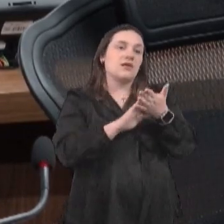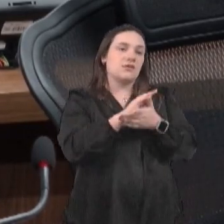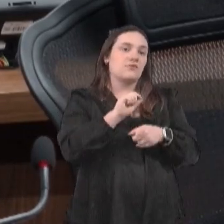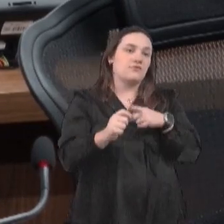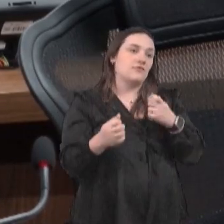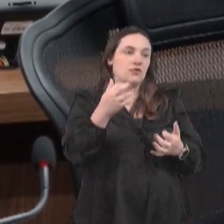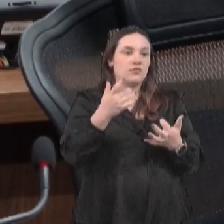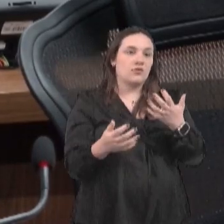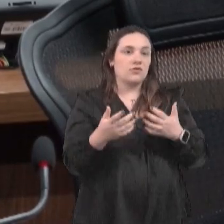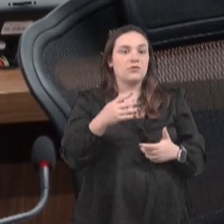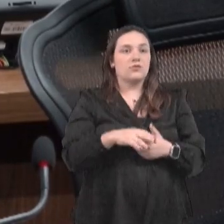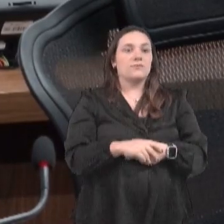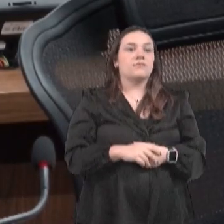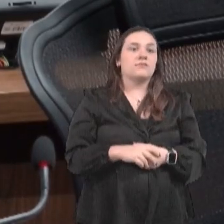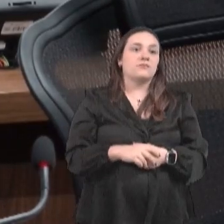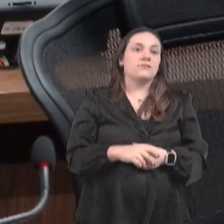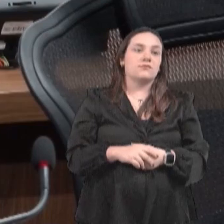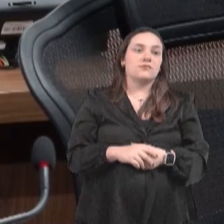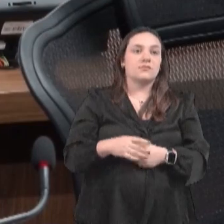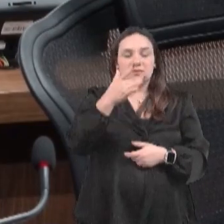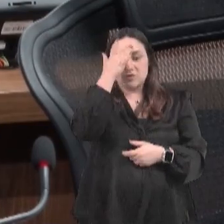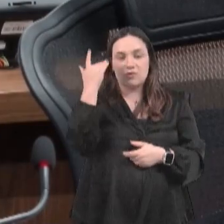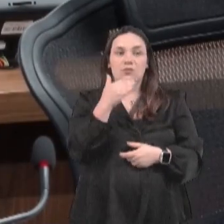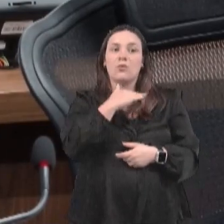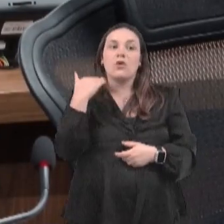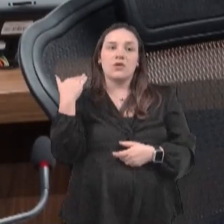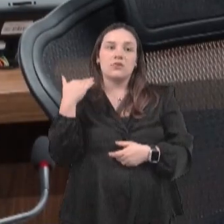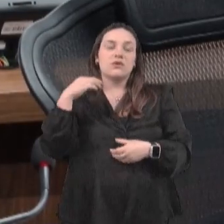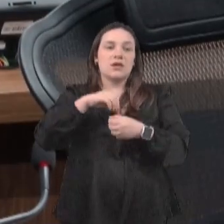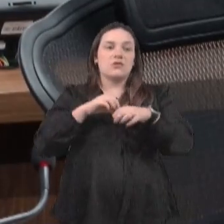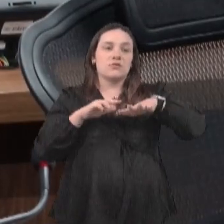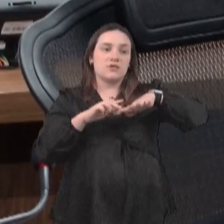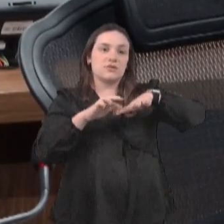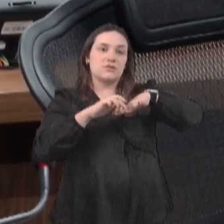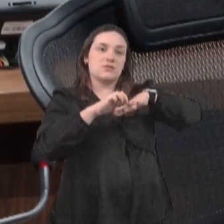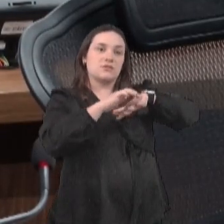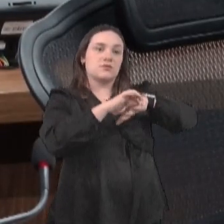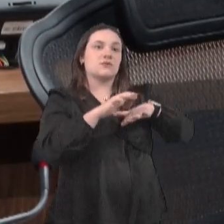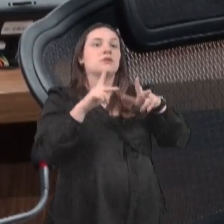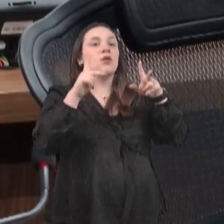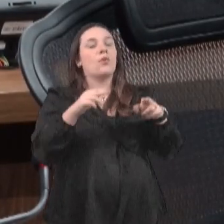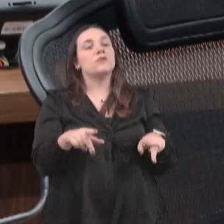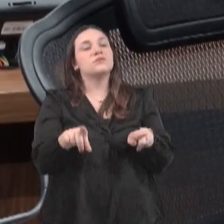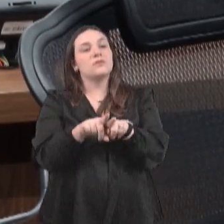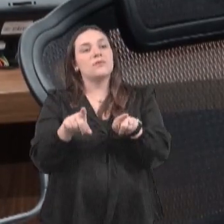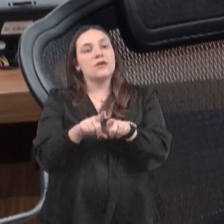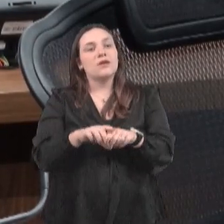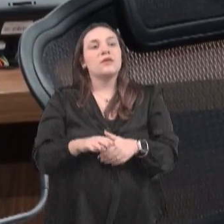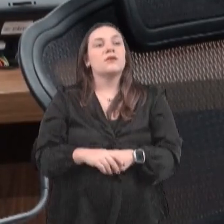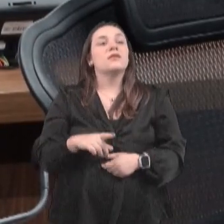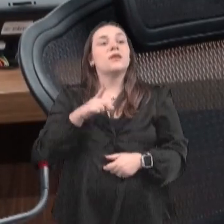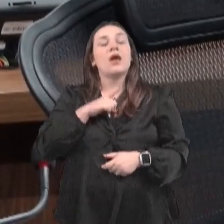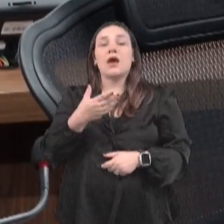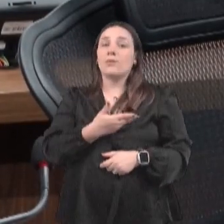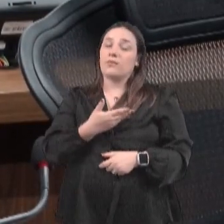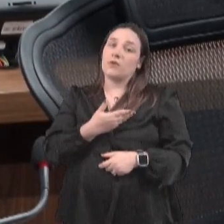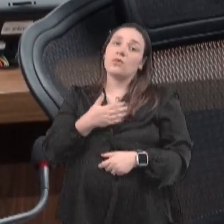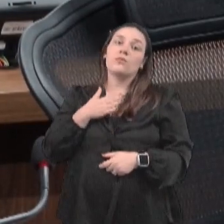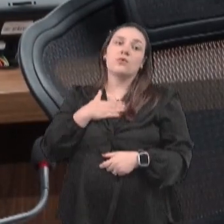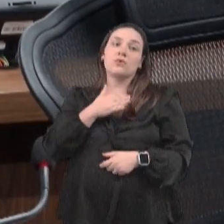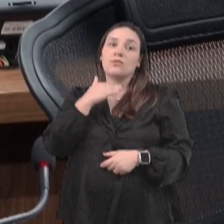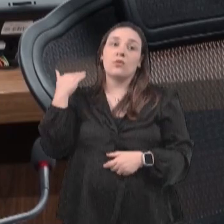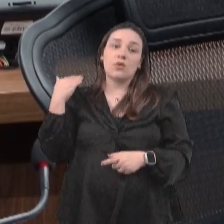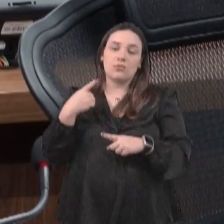fogo de um andar para o outro, e a pessoa acabou morrendo na escada. Assim como eu perdi um amigo meu